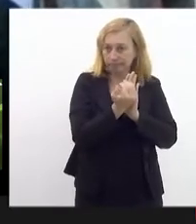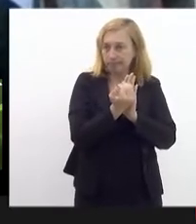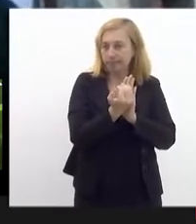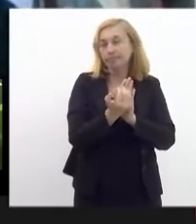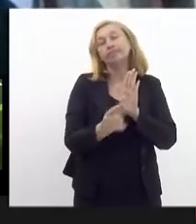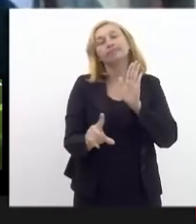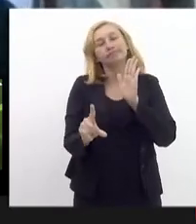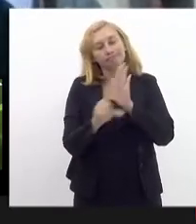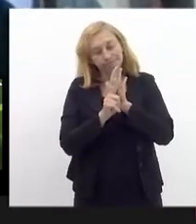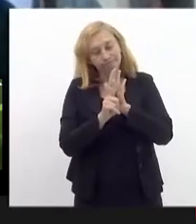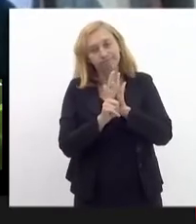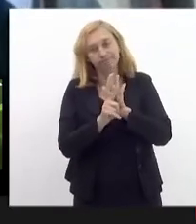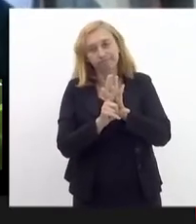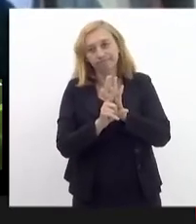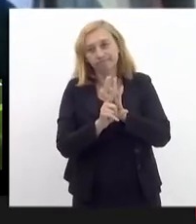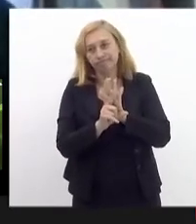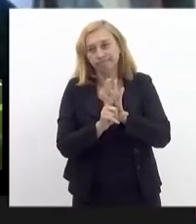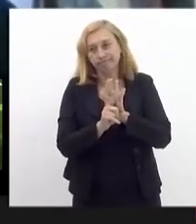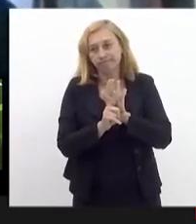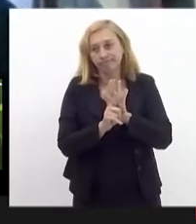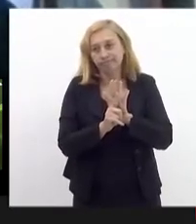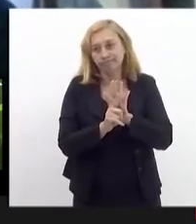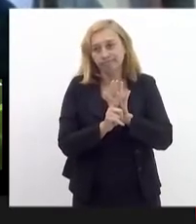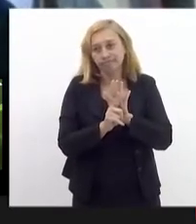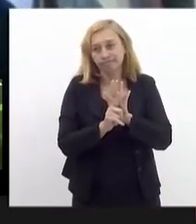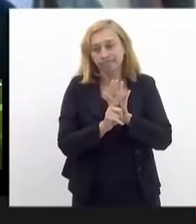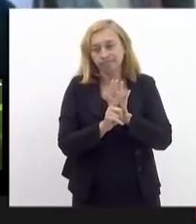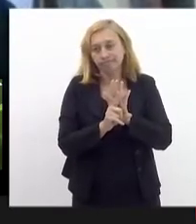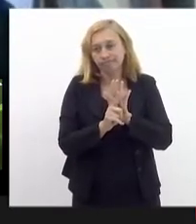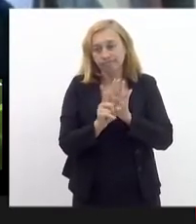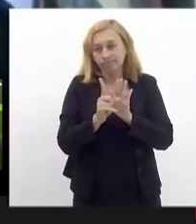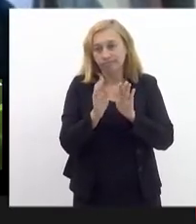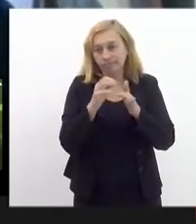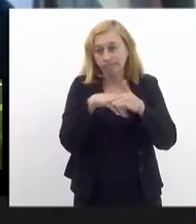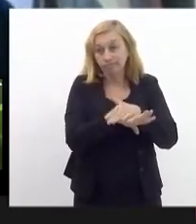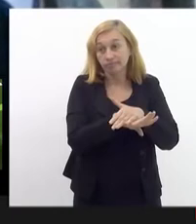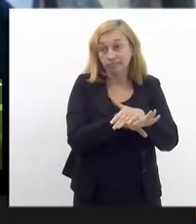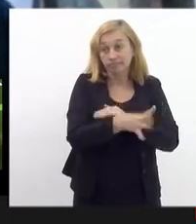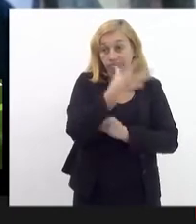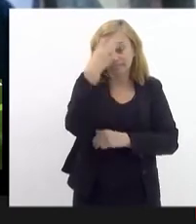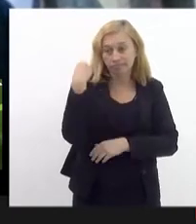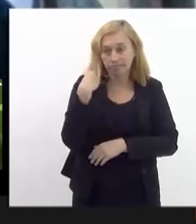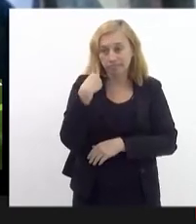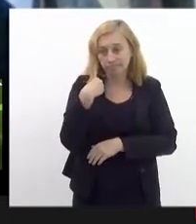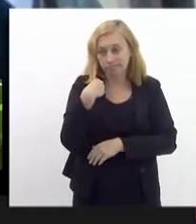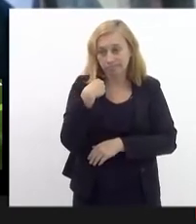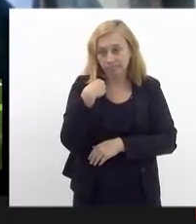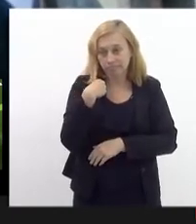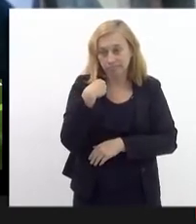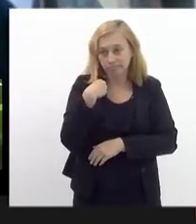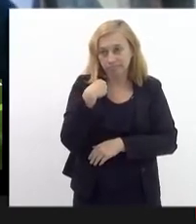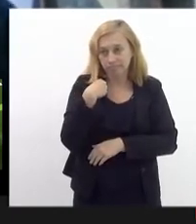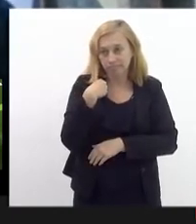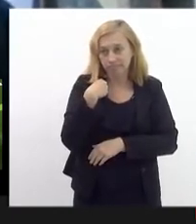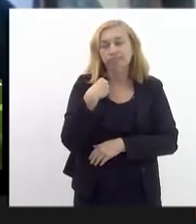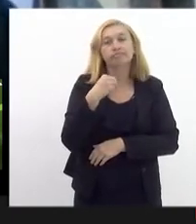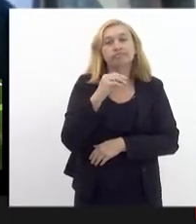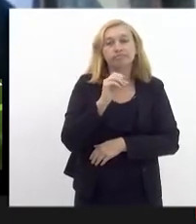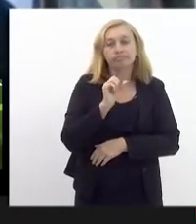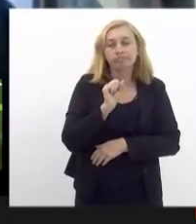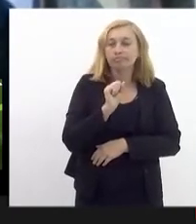essa lei não alimente cupim na gaveta dos burocratas e dos poderosos de plantão e